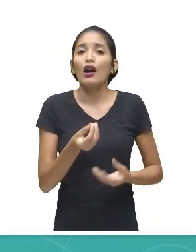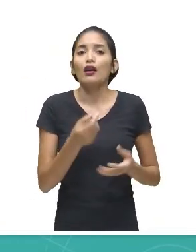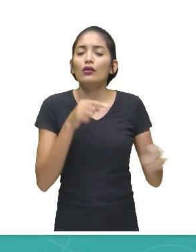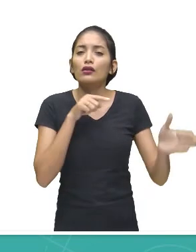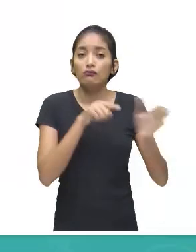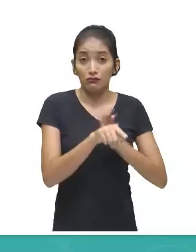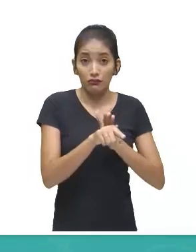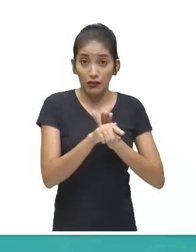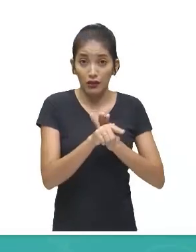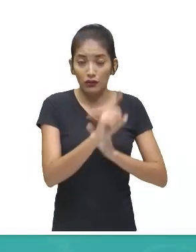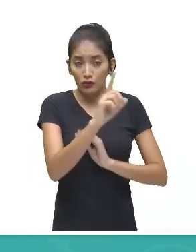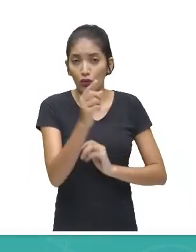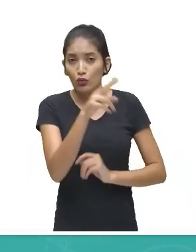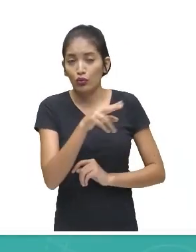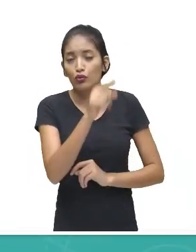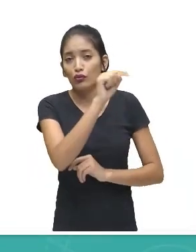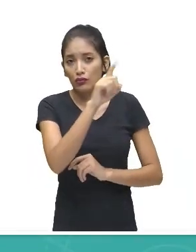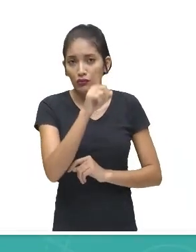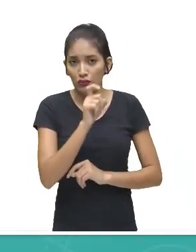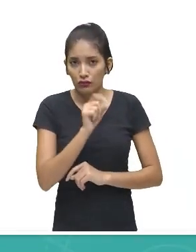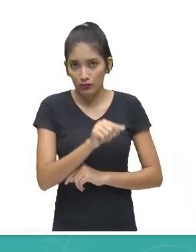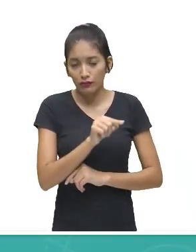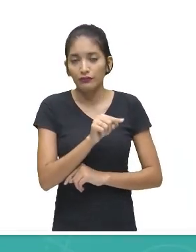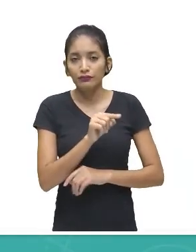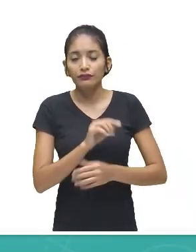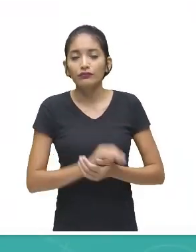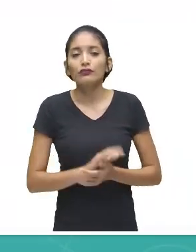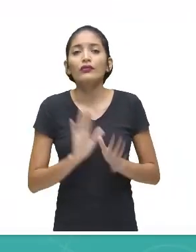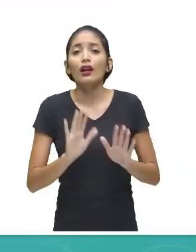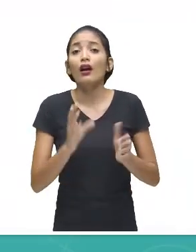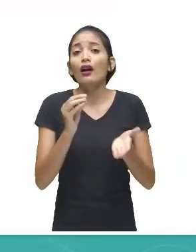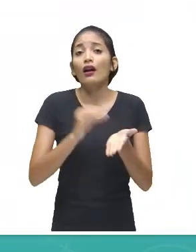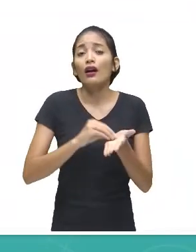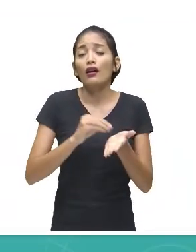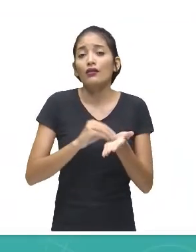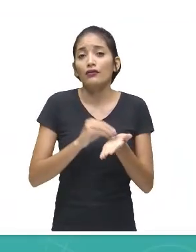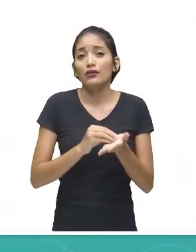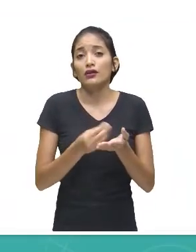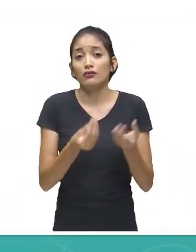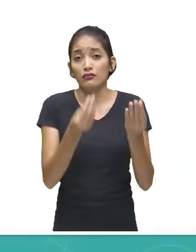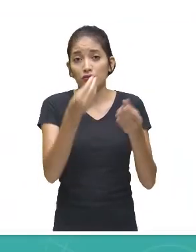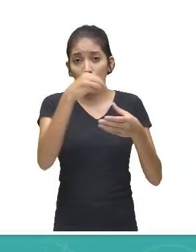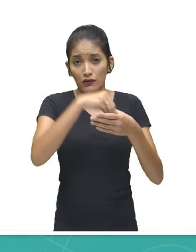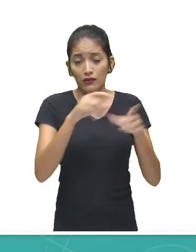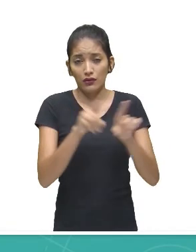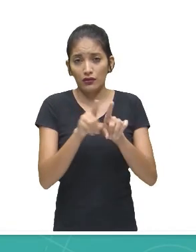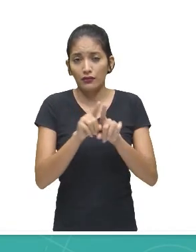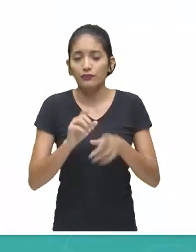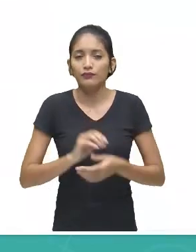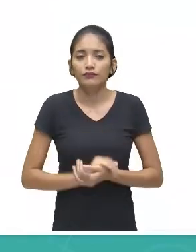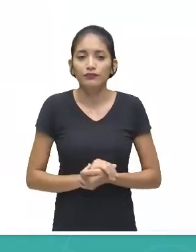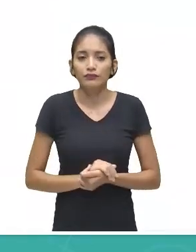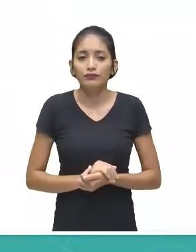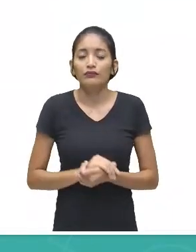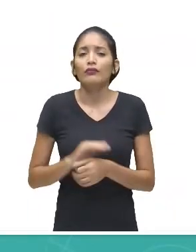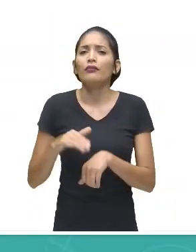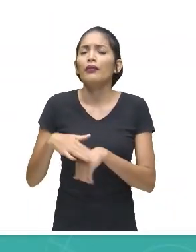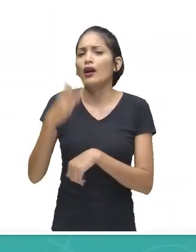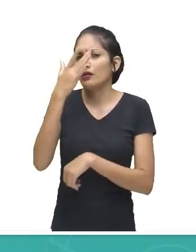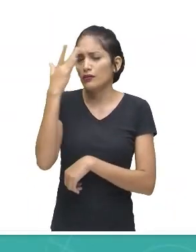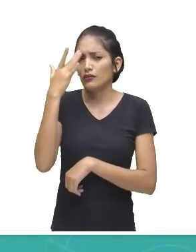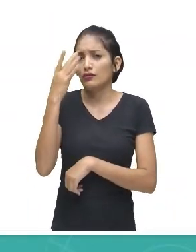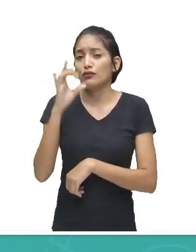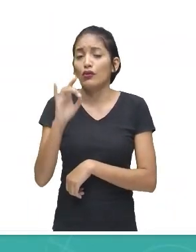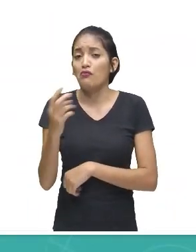pergunta, né? Utilizou a exclamação para indicar a pergunta, mas ficou faltando também alguma coisa aí. Alguém mais respondeu? Só